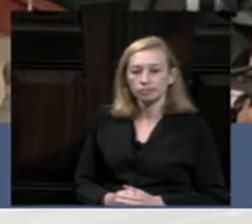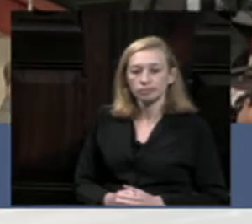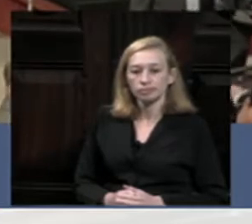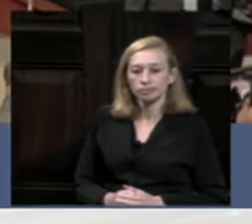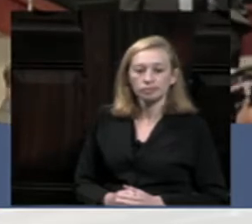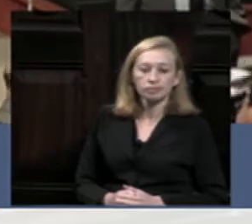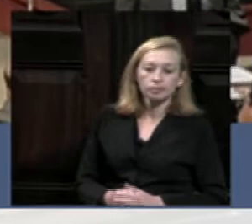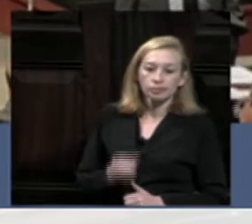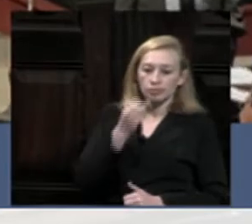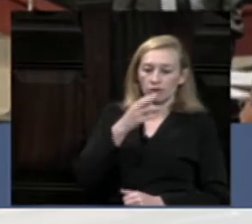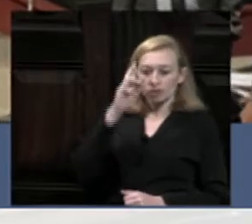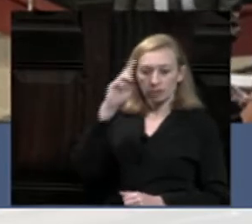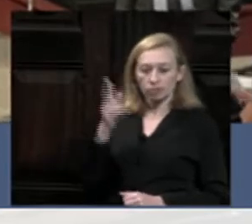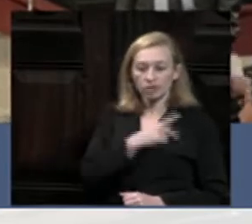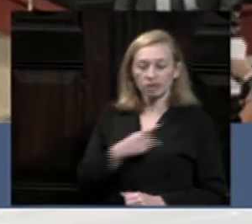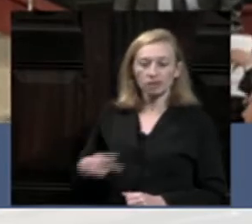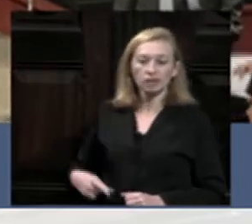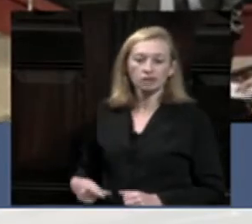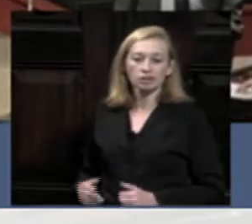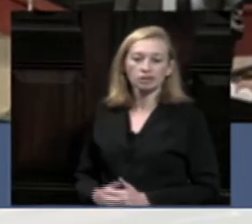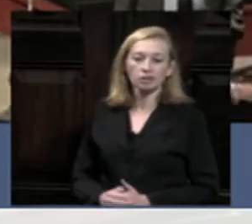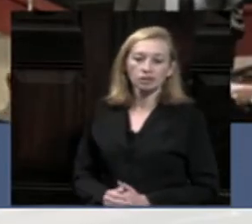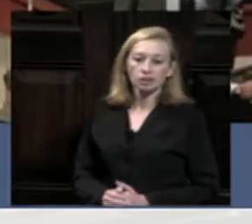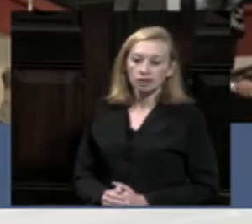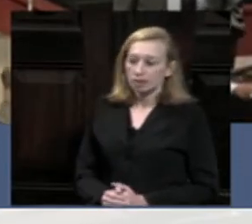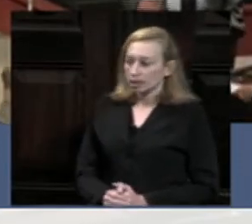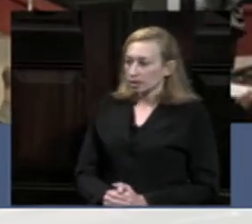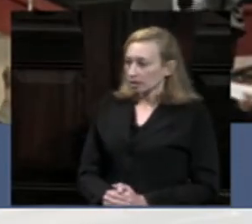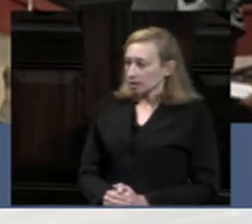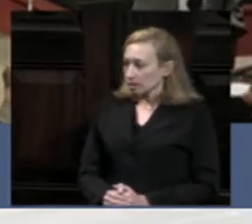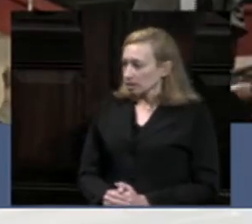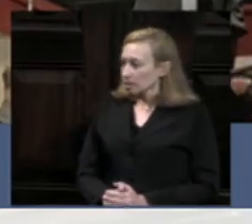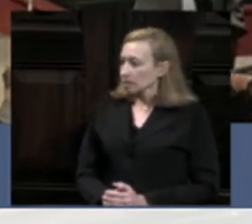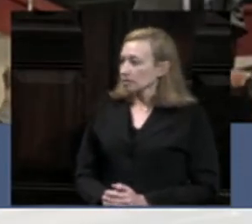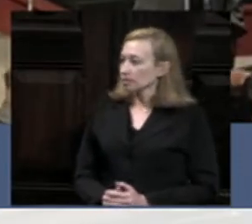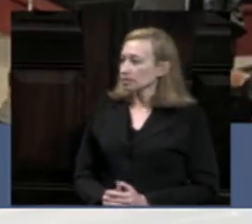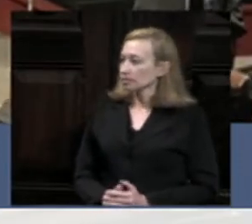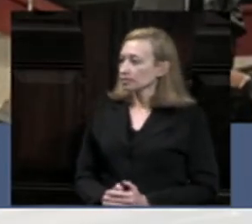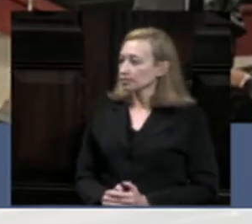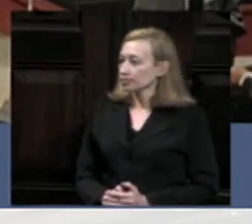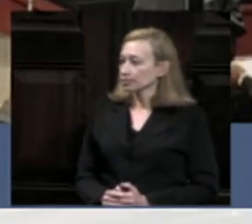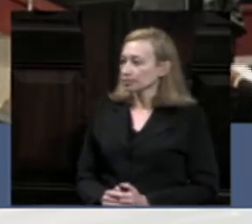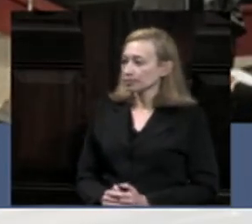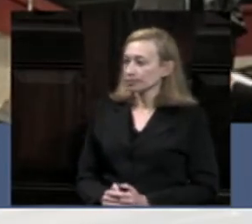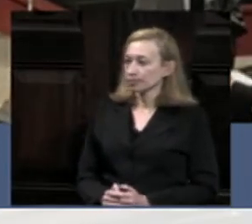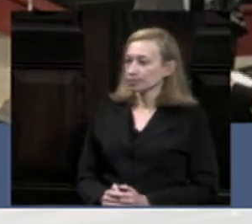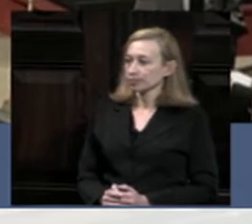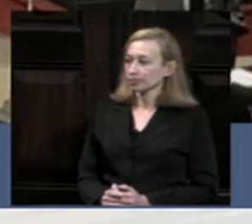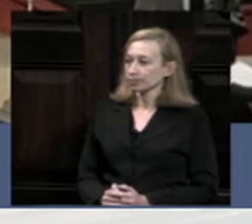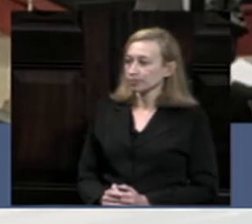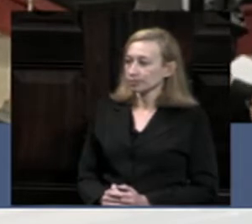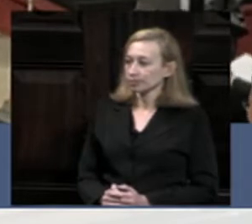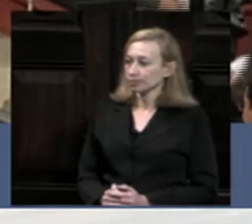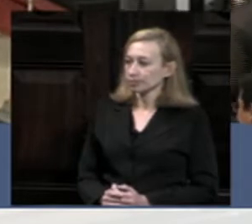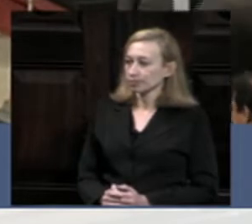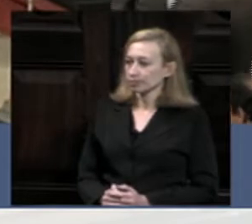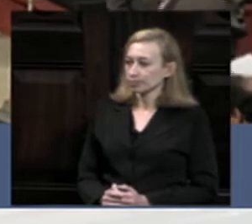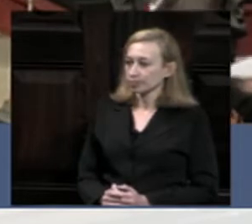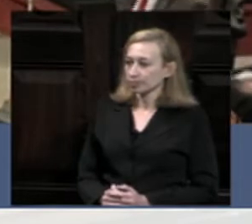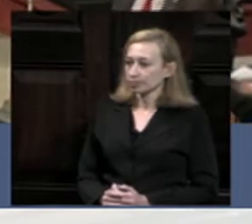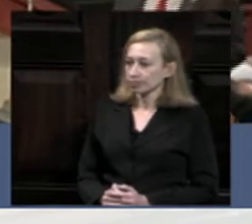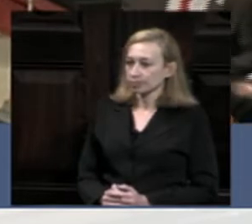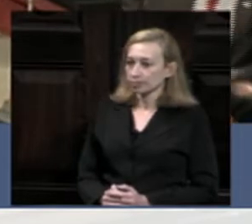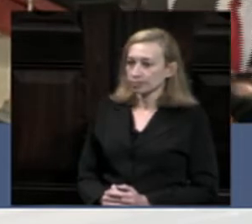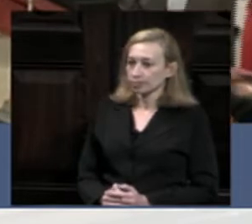Bom, presidente, posso fazer um encaminhamento aqui, orientação de bancada, por favor, então? Atenção, assessoria, abertura do painel,